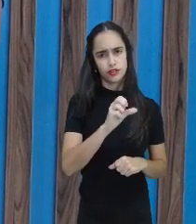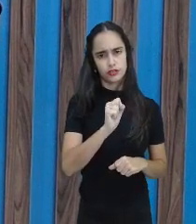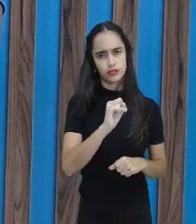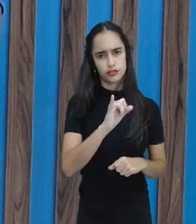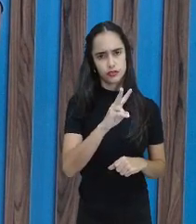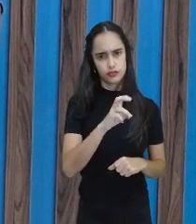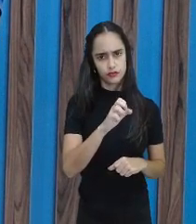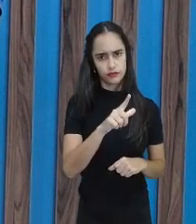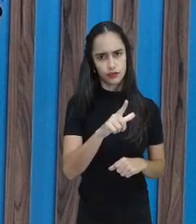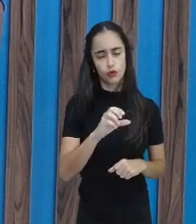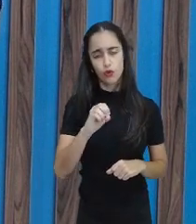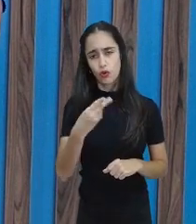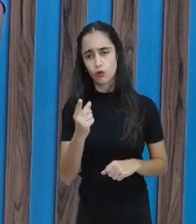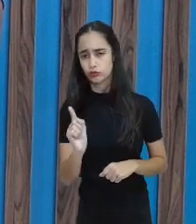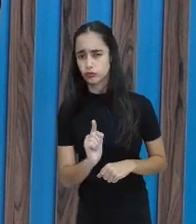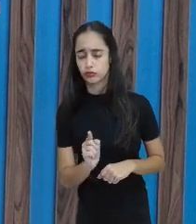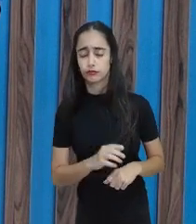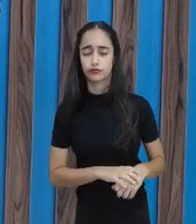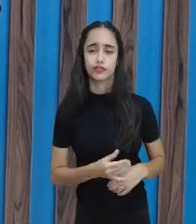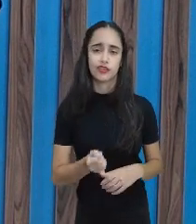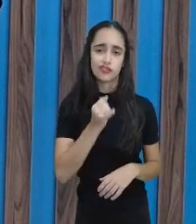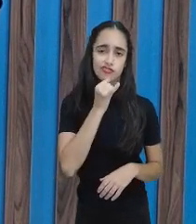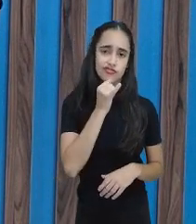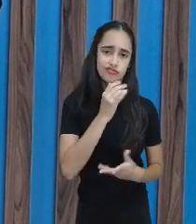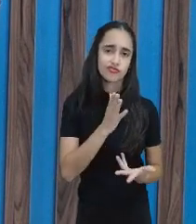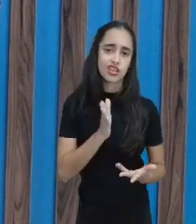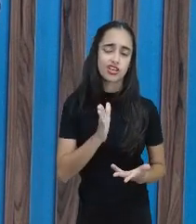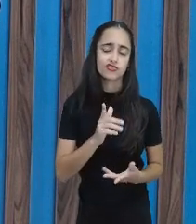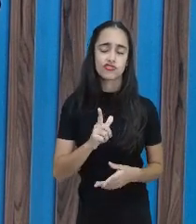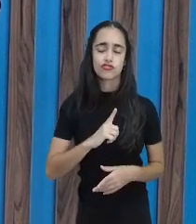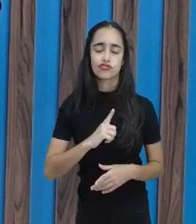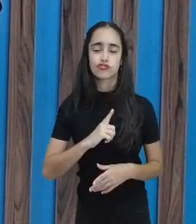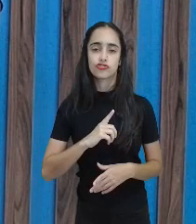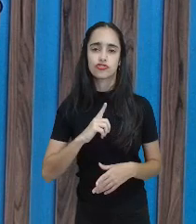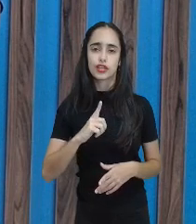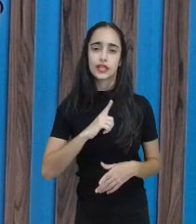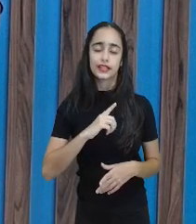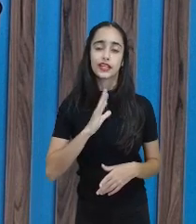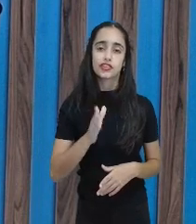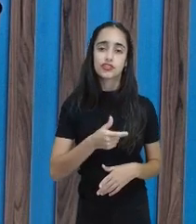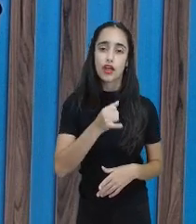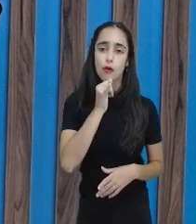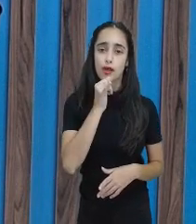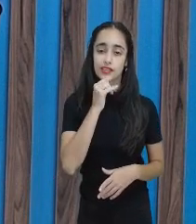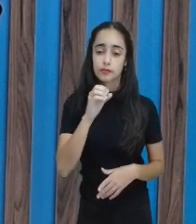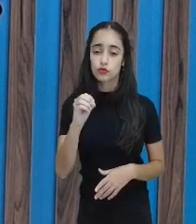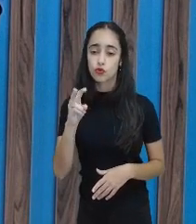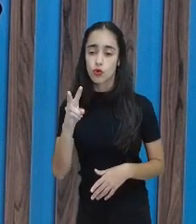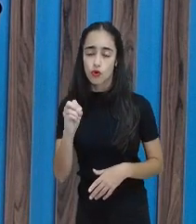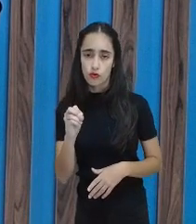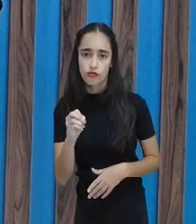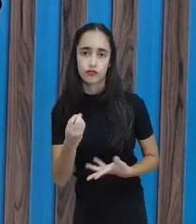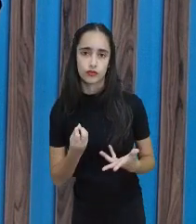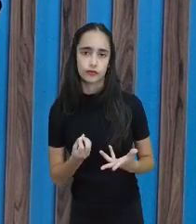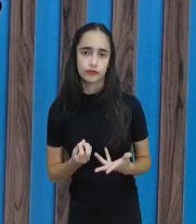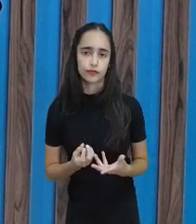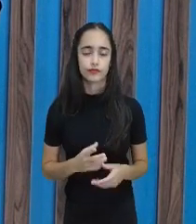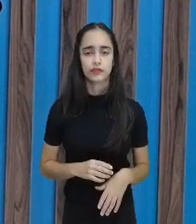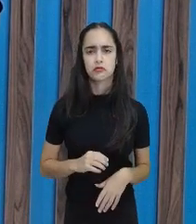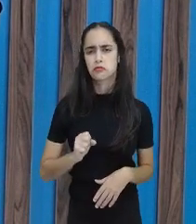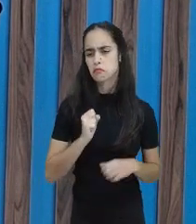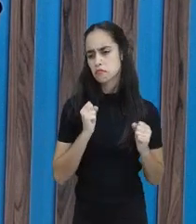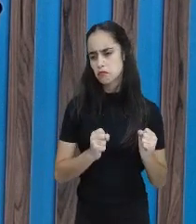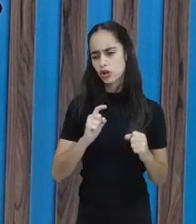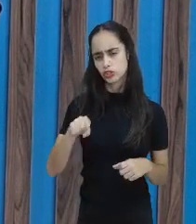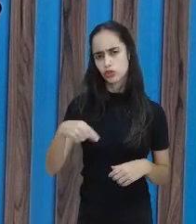dei exemplo aqui do ovo cozinhado, pode ser um papel. Por exemplo, se eu pegar um papel e amassar, ele pode voltar